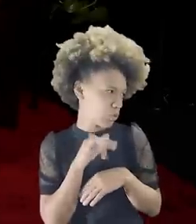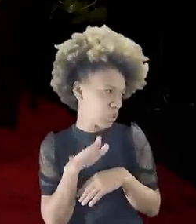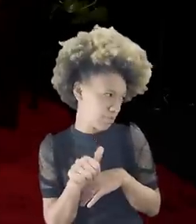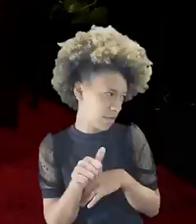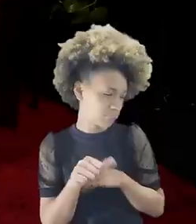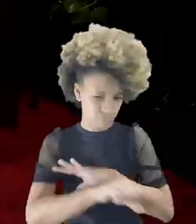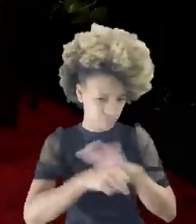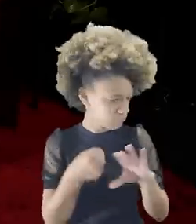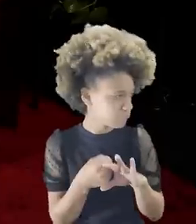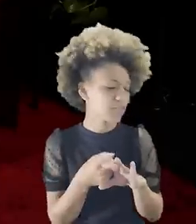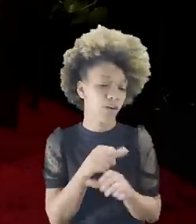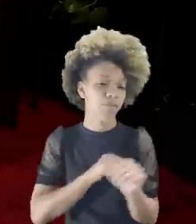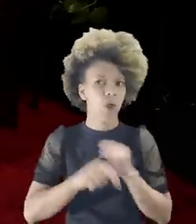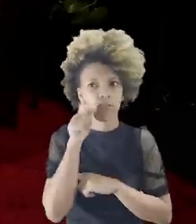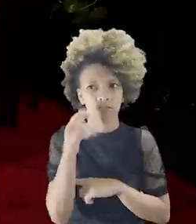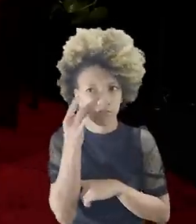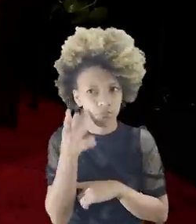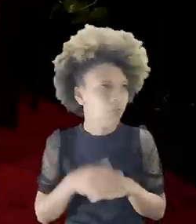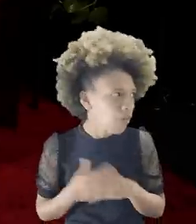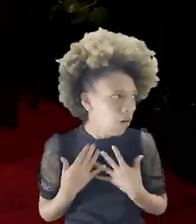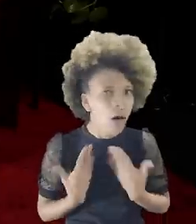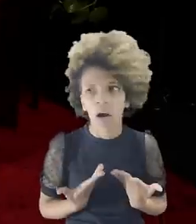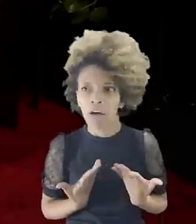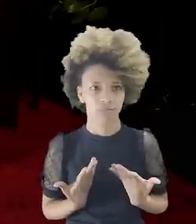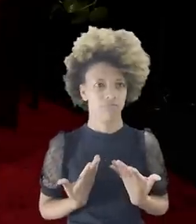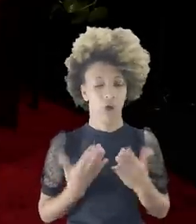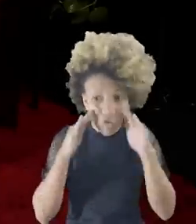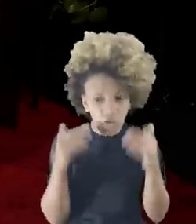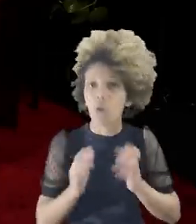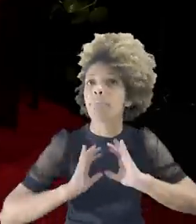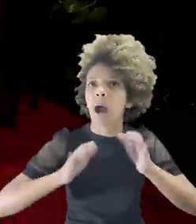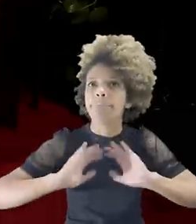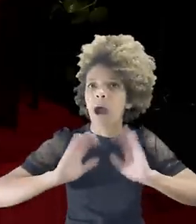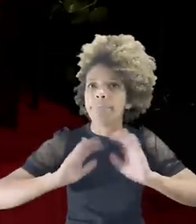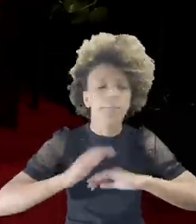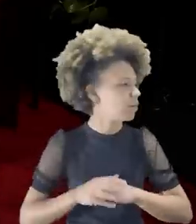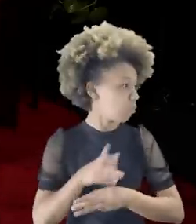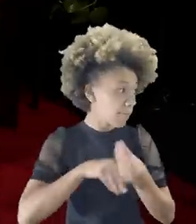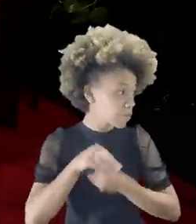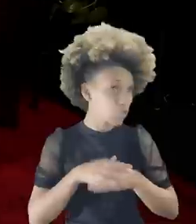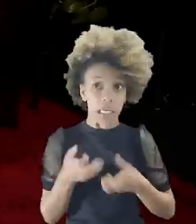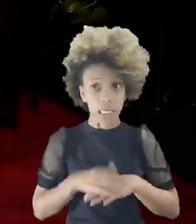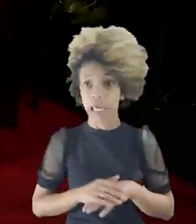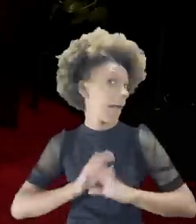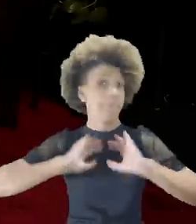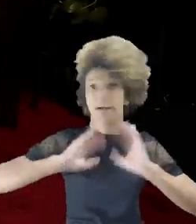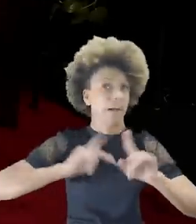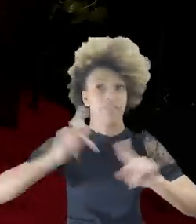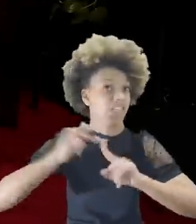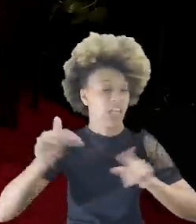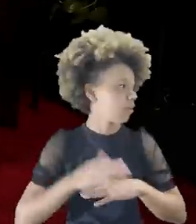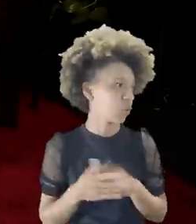eu não lembro gibra jogando o Giba eu vi ele uma vez ao vivo cara é impressionante assim tipo o foco do Maluco Tipo ele tá jogando gostoso ele quer matar